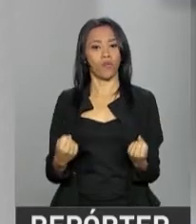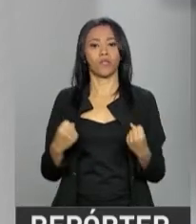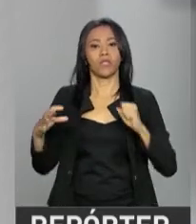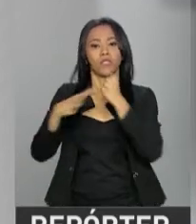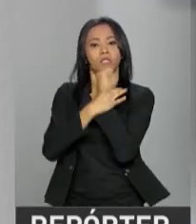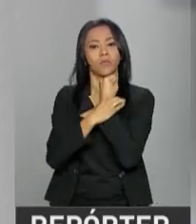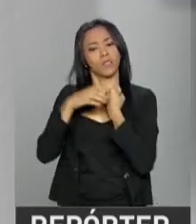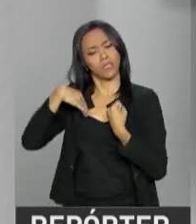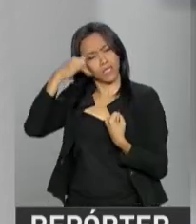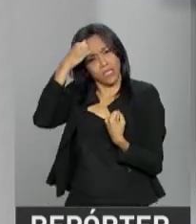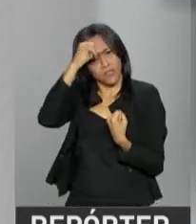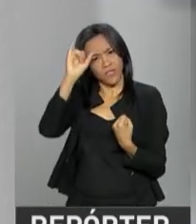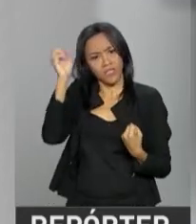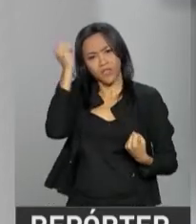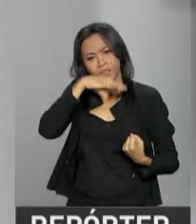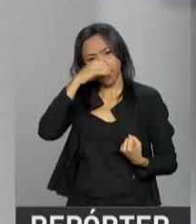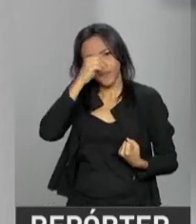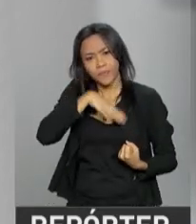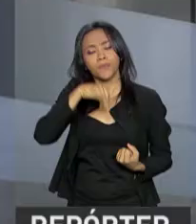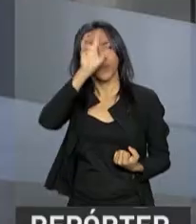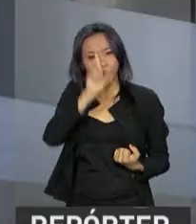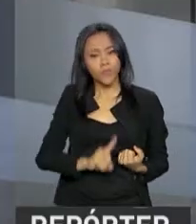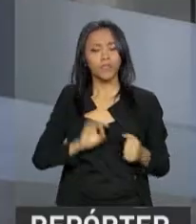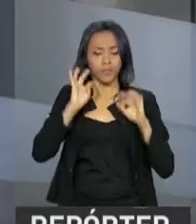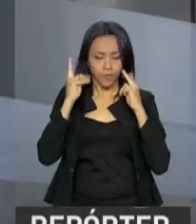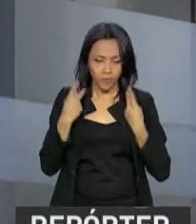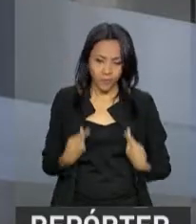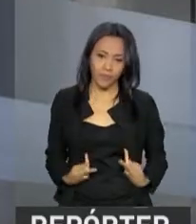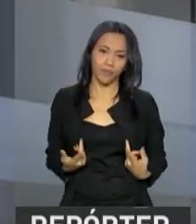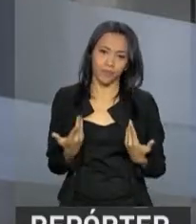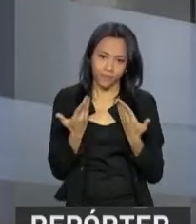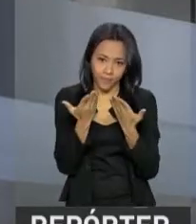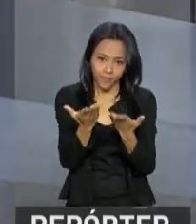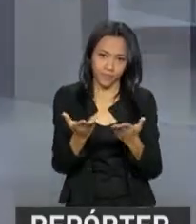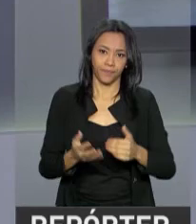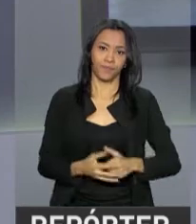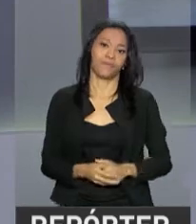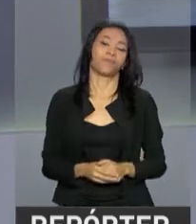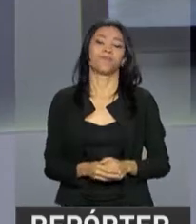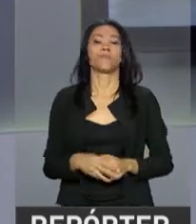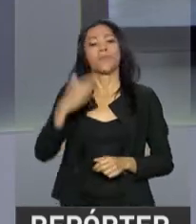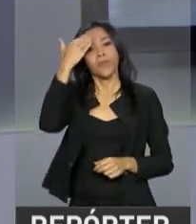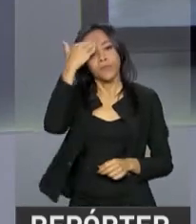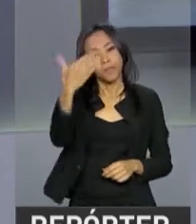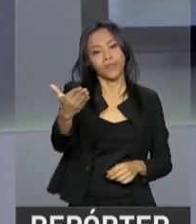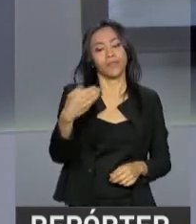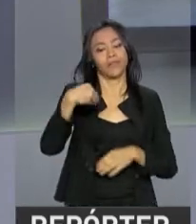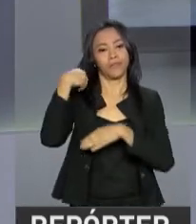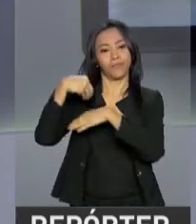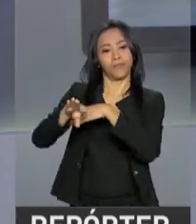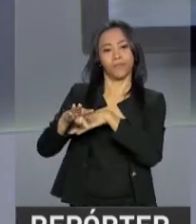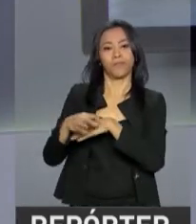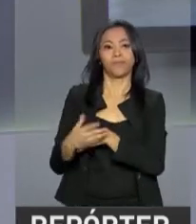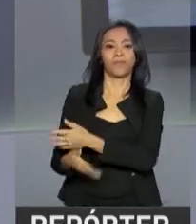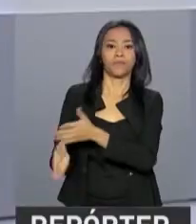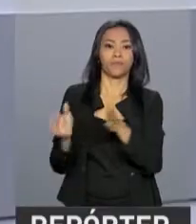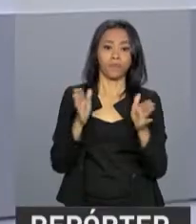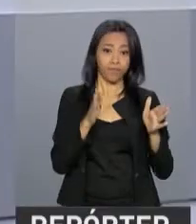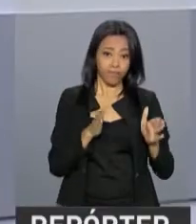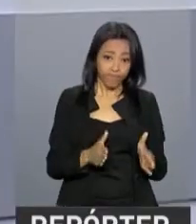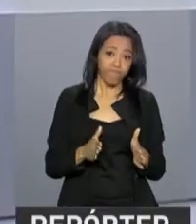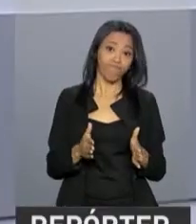prevenir violações dos direitos humanos volto com você no estúdio thaíssa obrigada gabi pelas suas informações